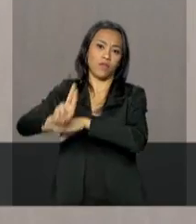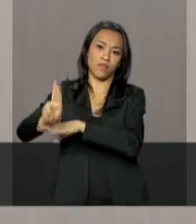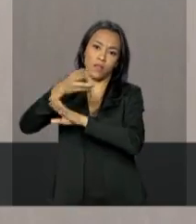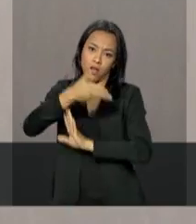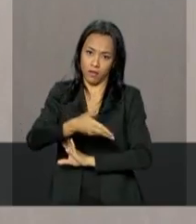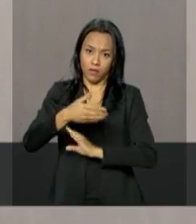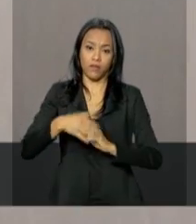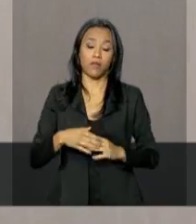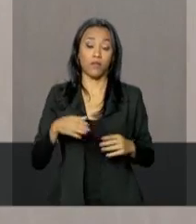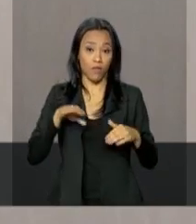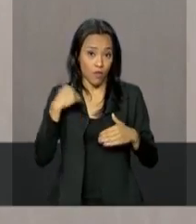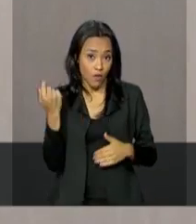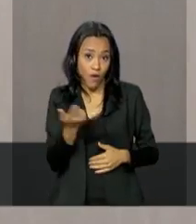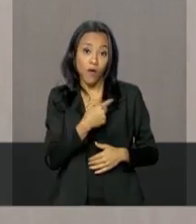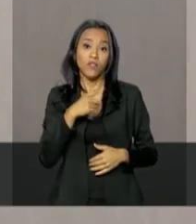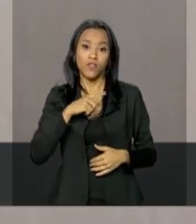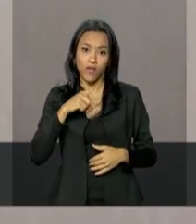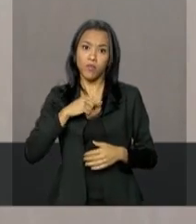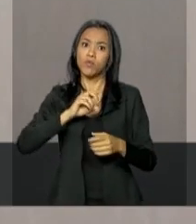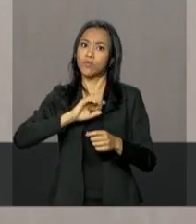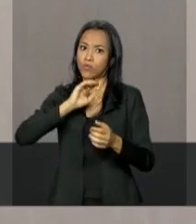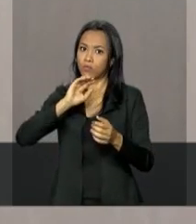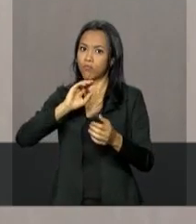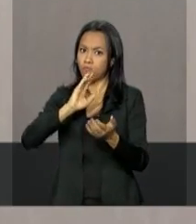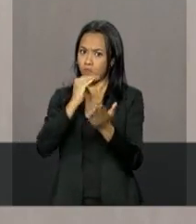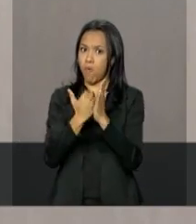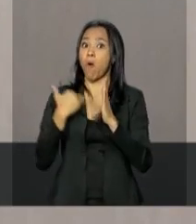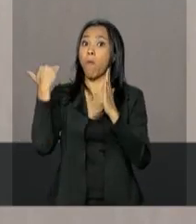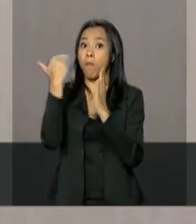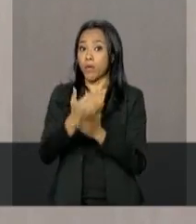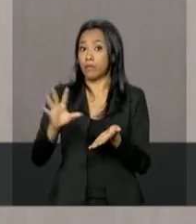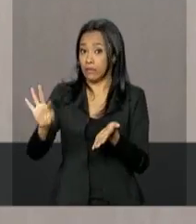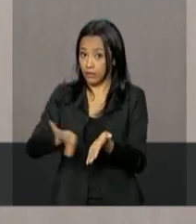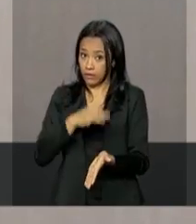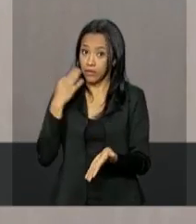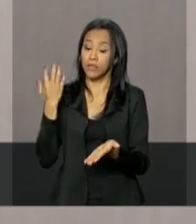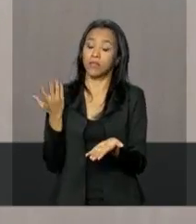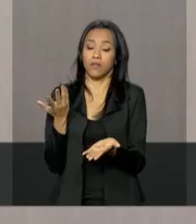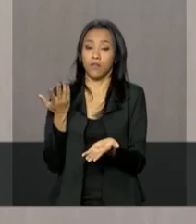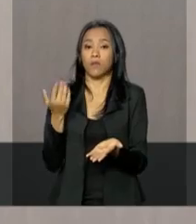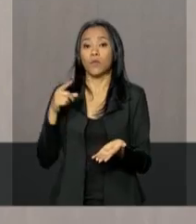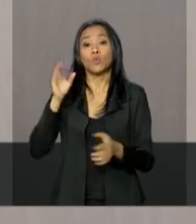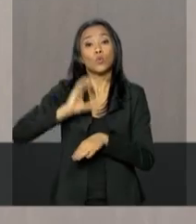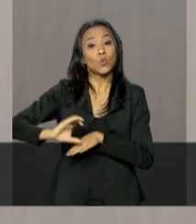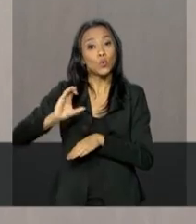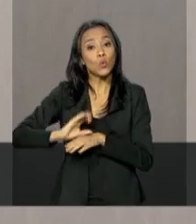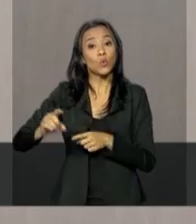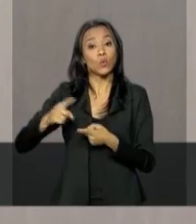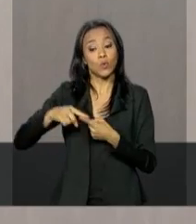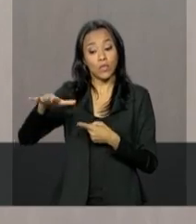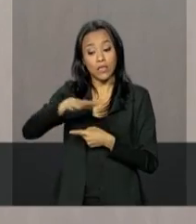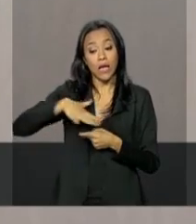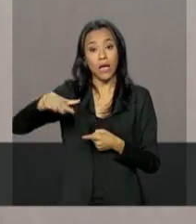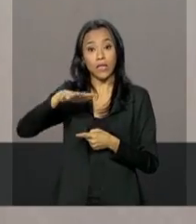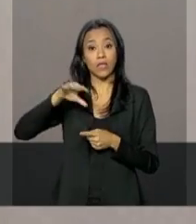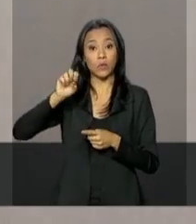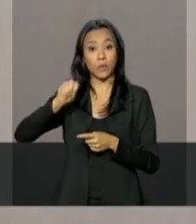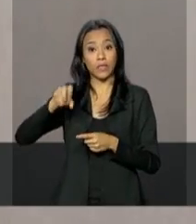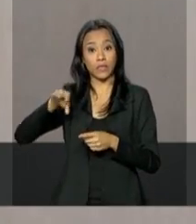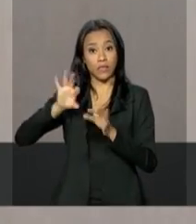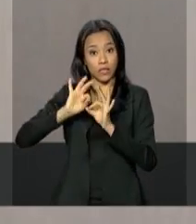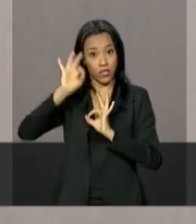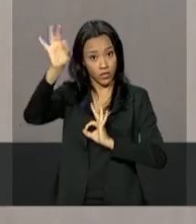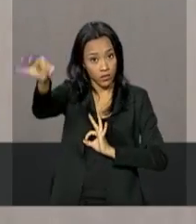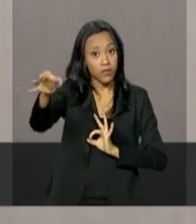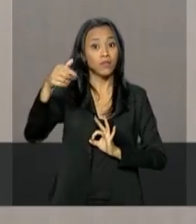que nós tivemos um aumento de matrículas, não é? Notadamente nos cursos de educação à distância. Eu acho